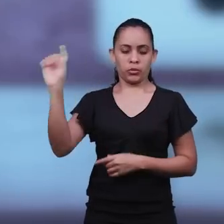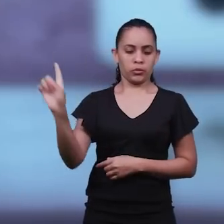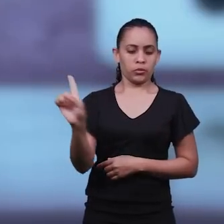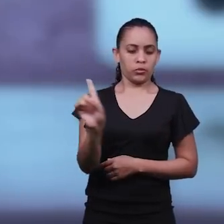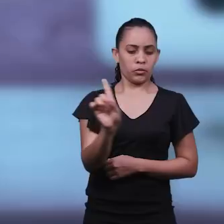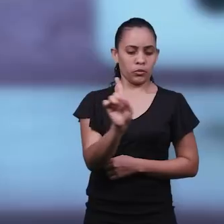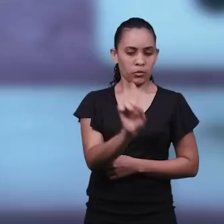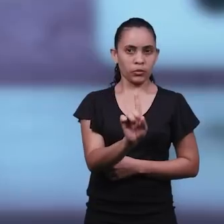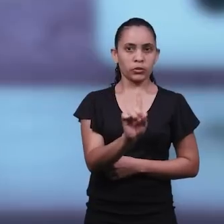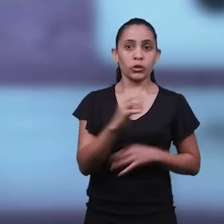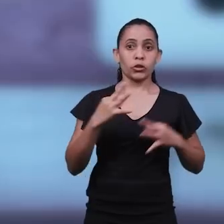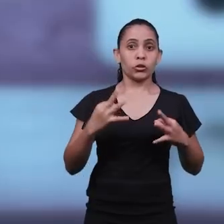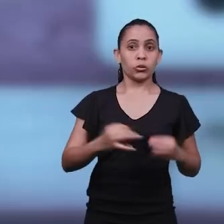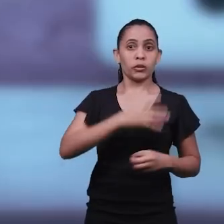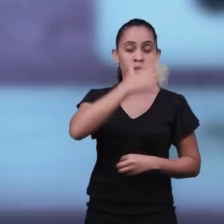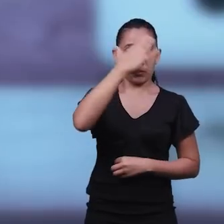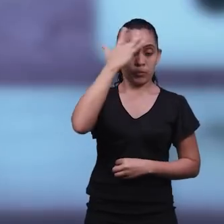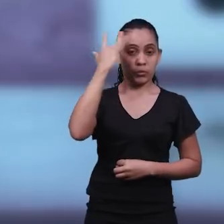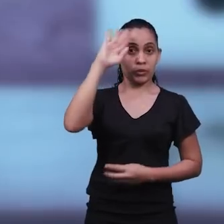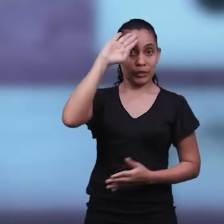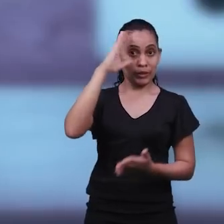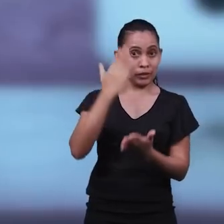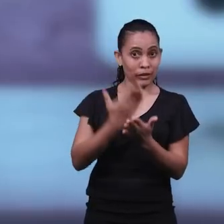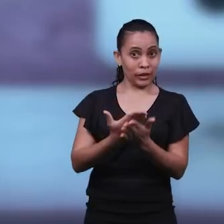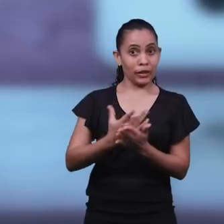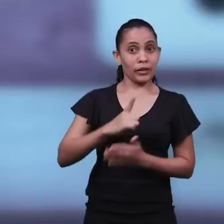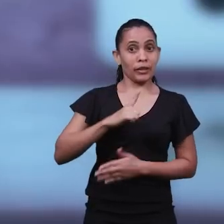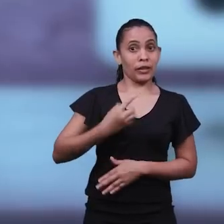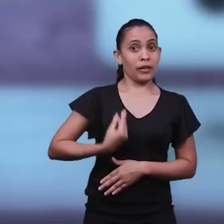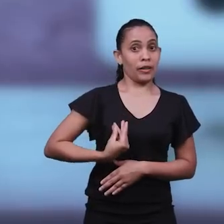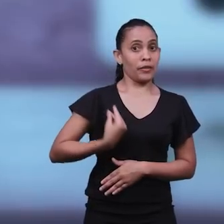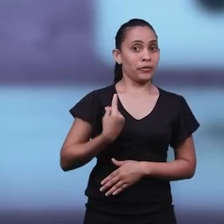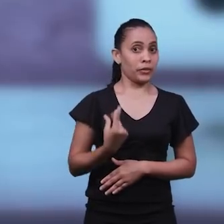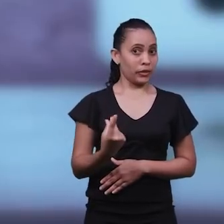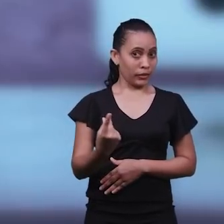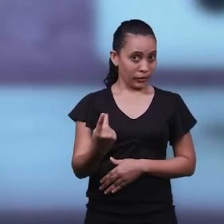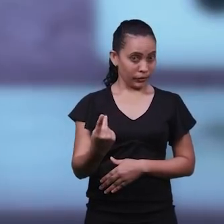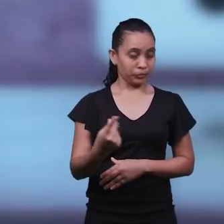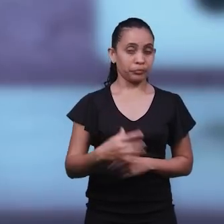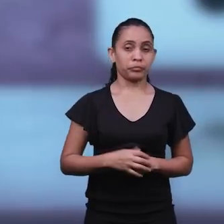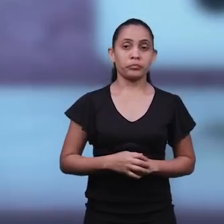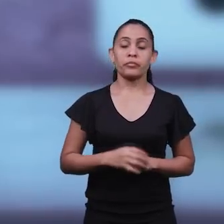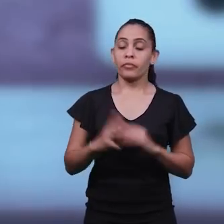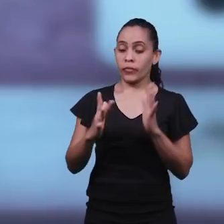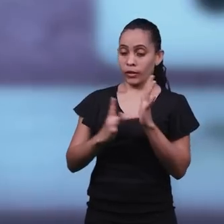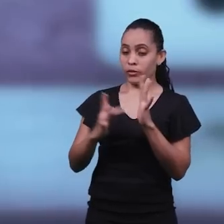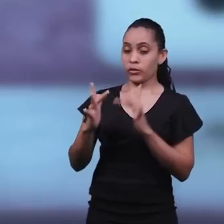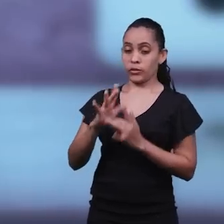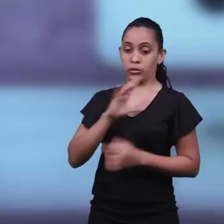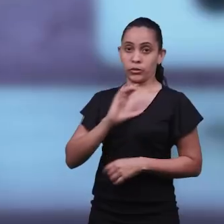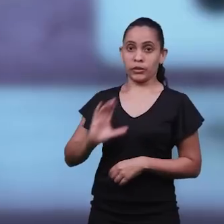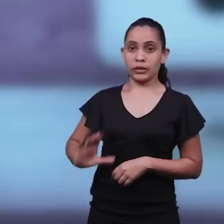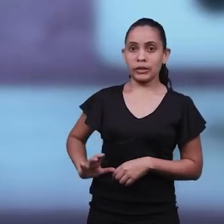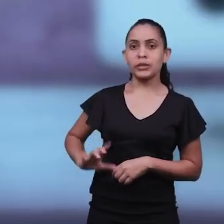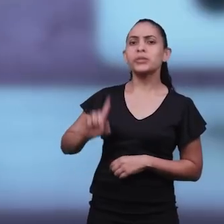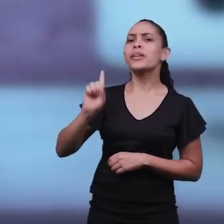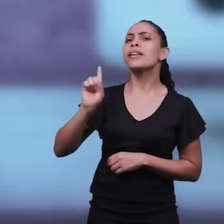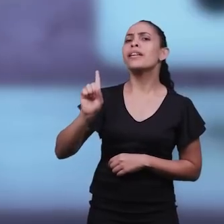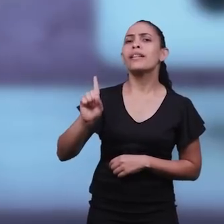para que todo que nele crê não pereça, mas tenha a vida eterna." Jesus Cristo é